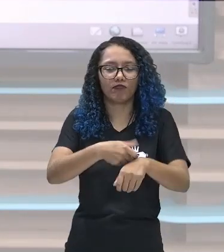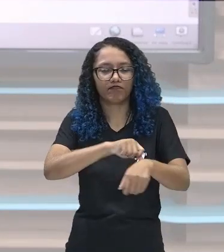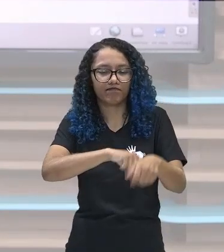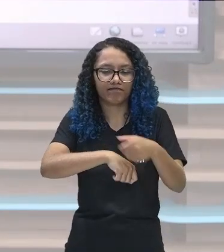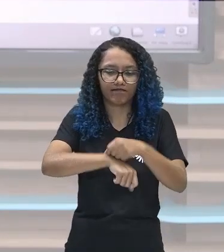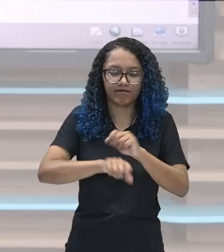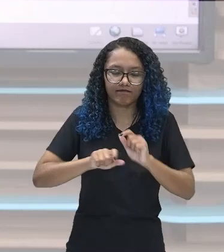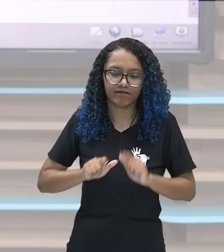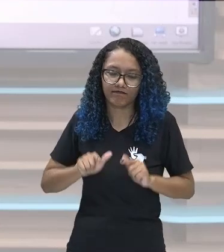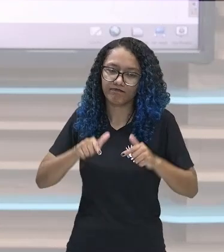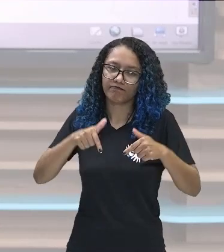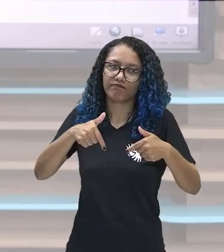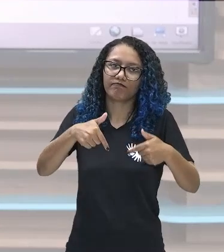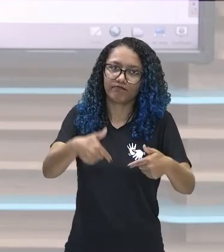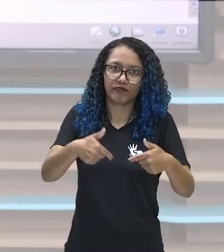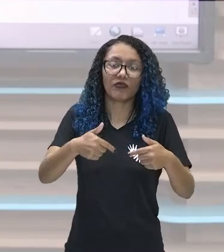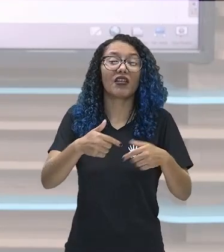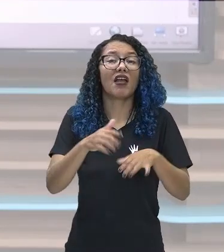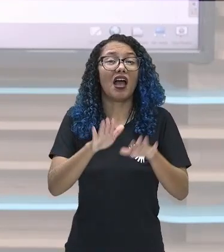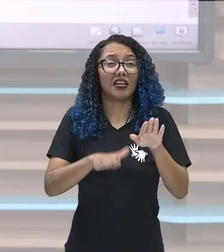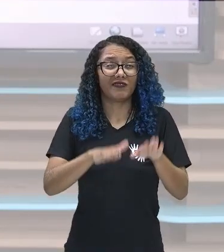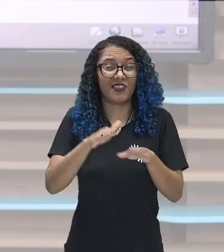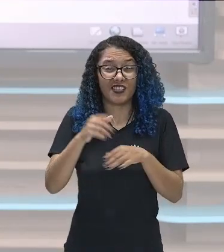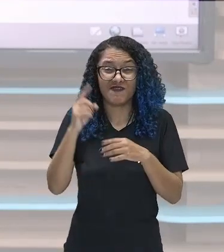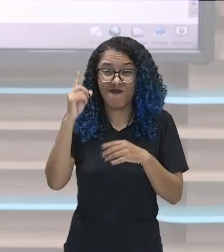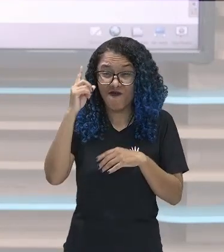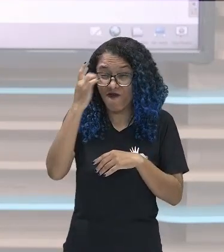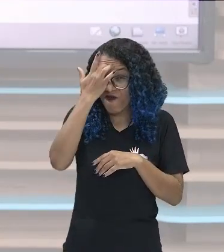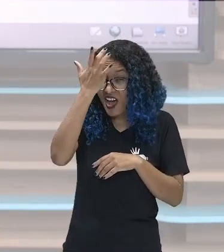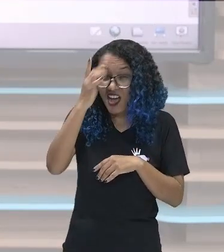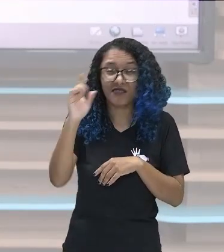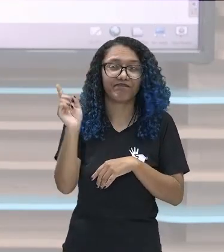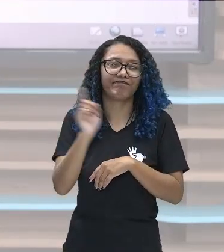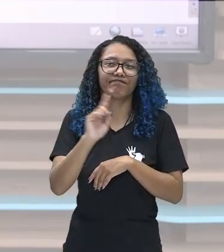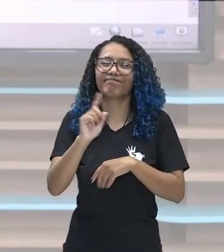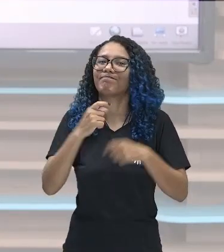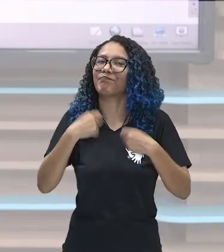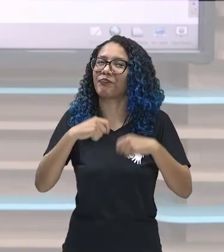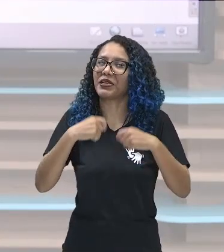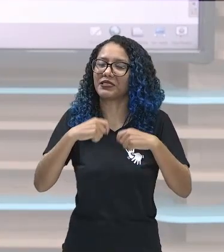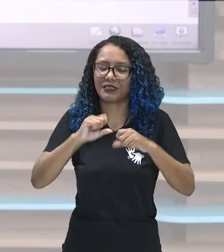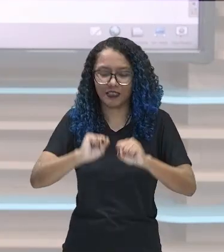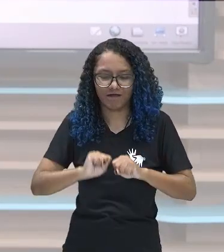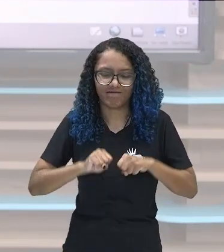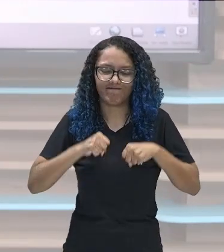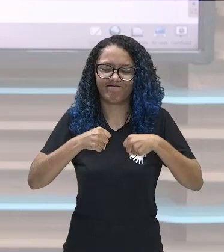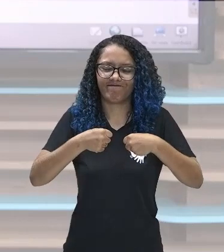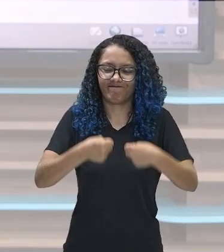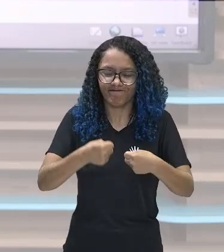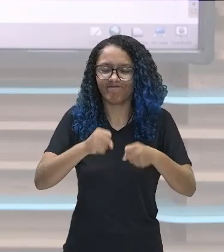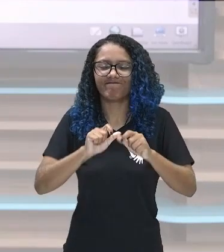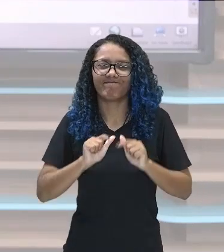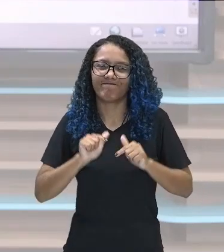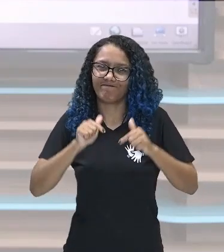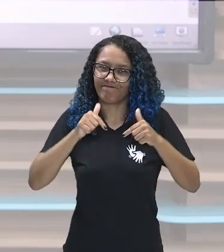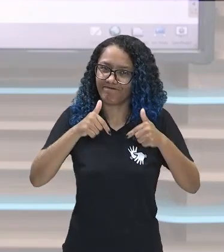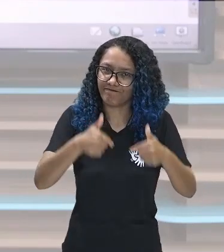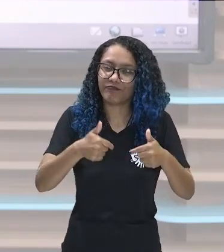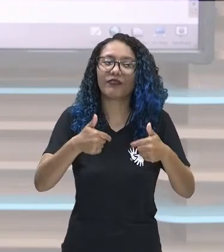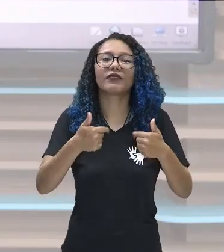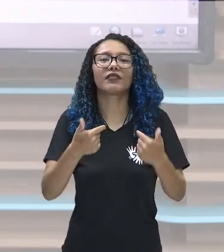porque na maioria das vezes ela não é fácil, né? Ela precisa sempre de muito empenho, de muito esforço, e a gente precisa